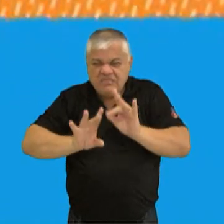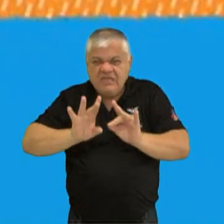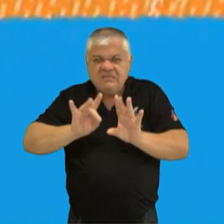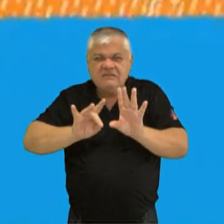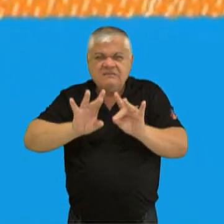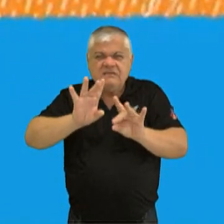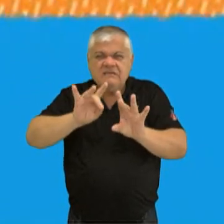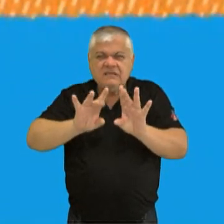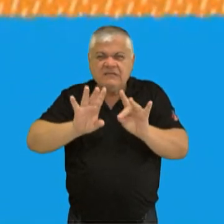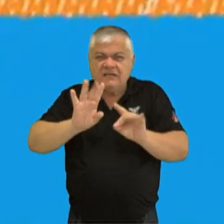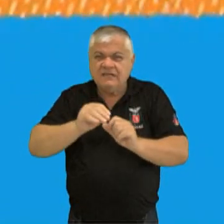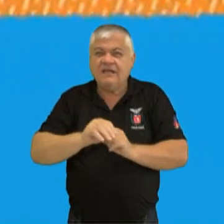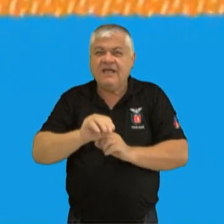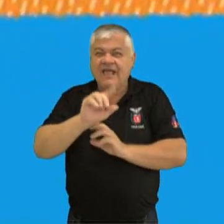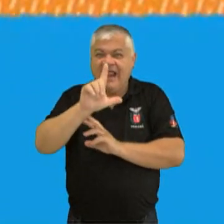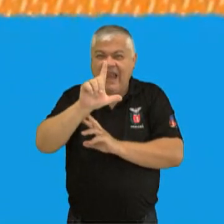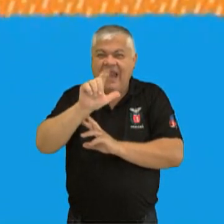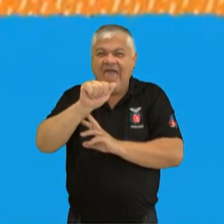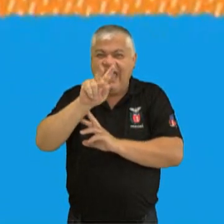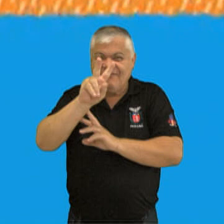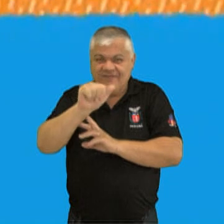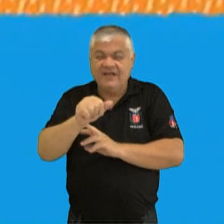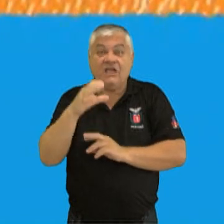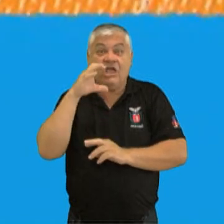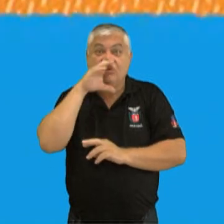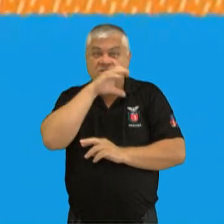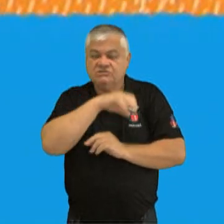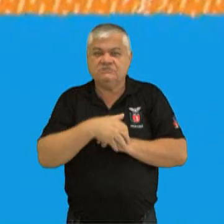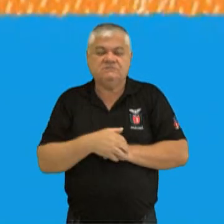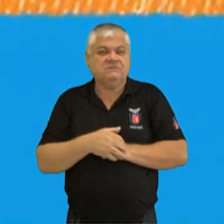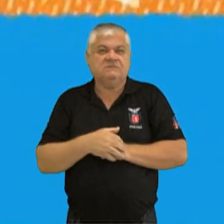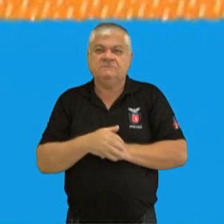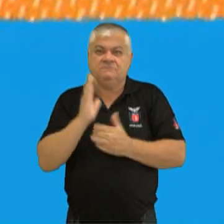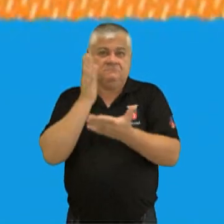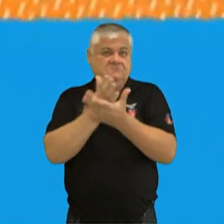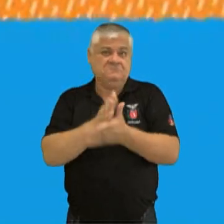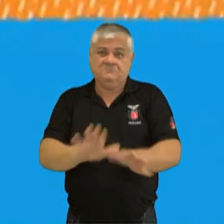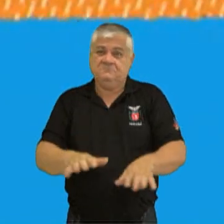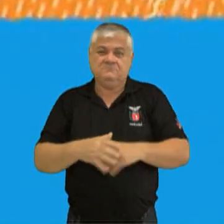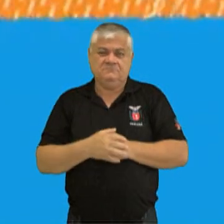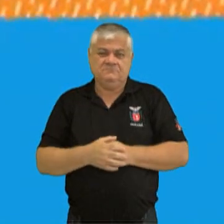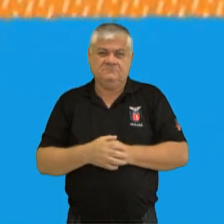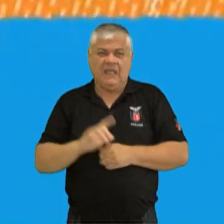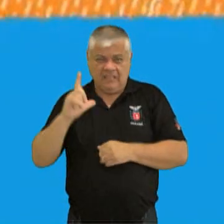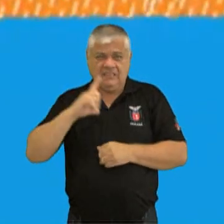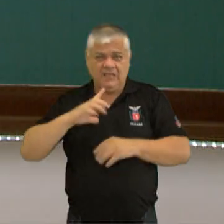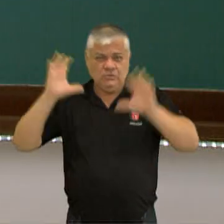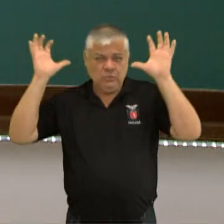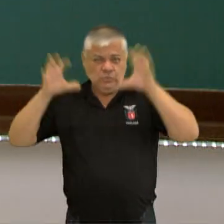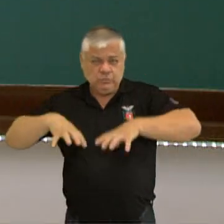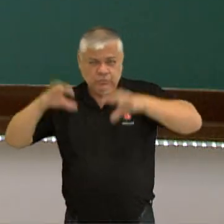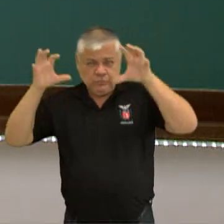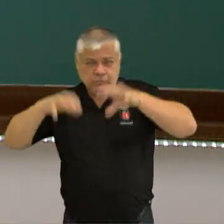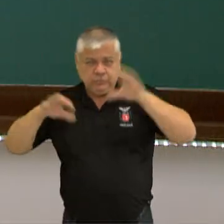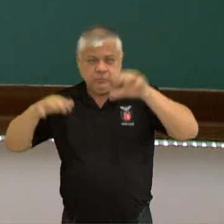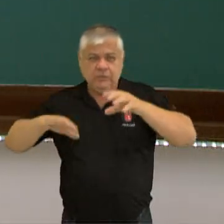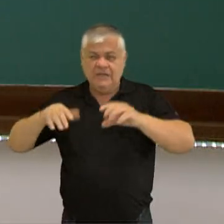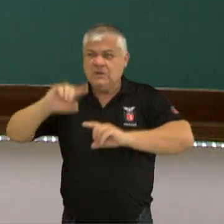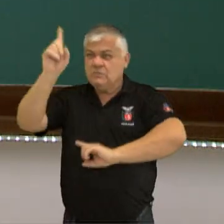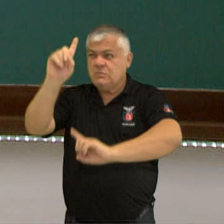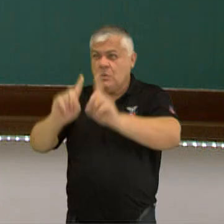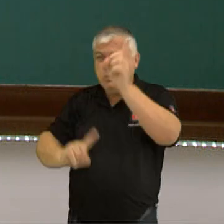chamamos de... Isso mesmo, lava. Pergunta, tem bastante chuva, raio,